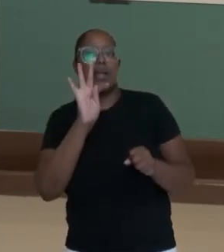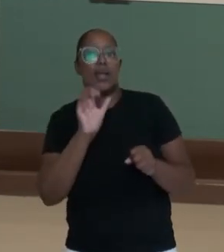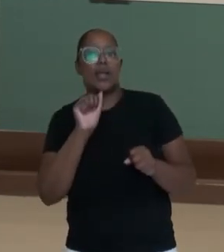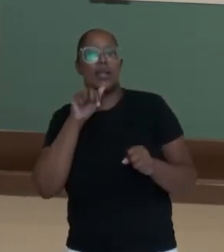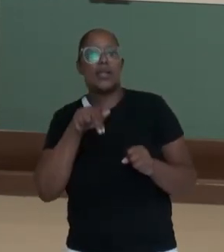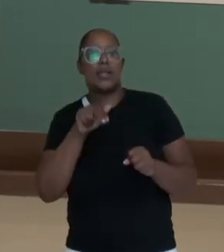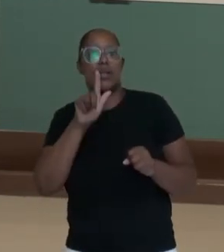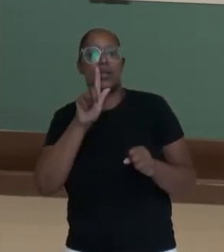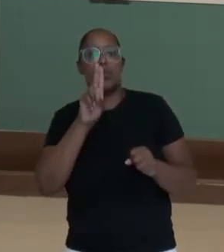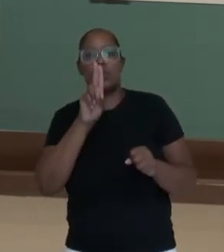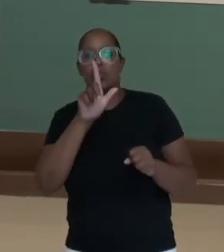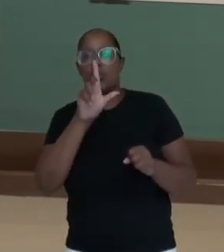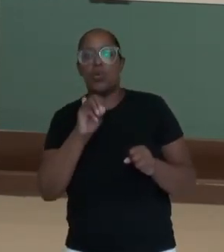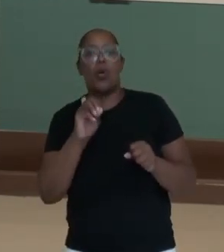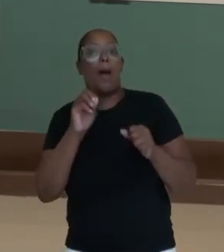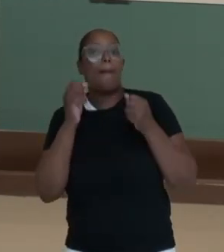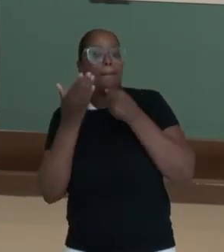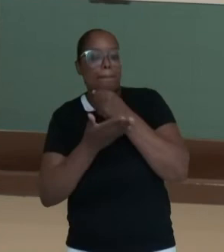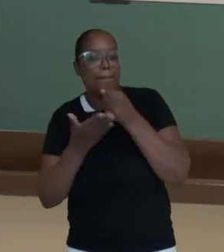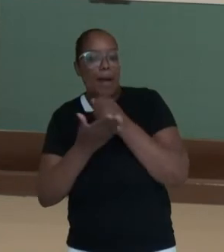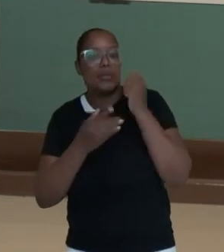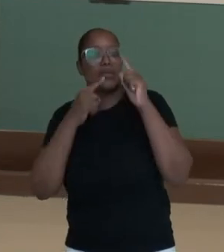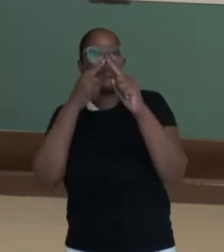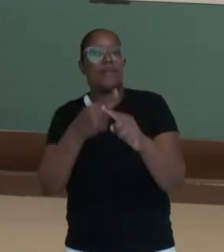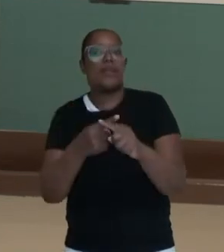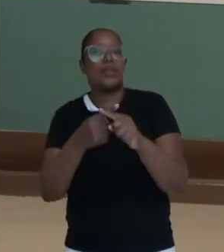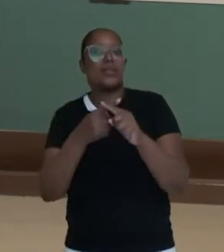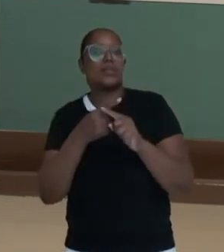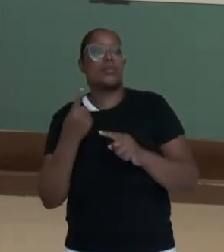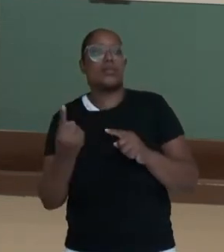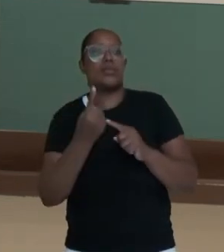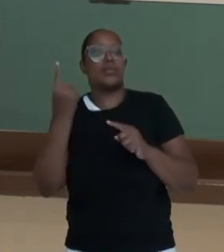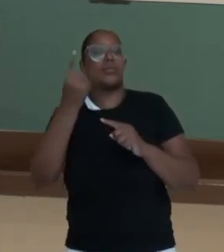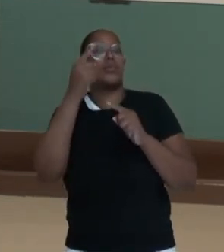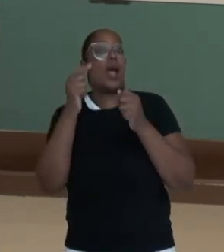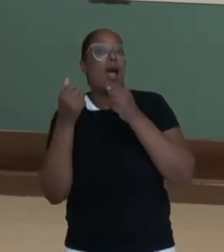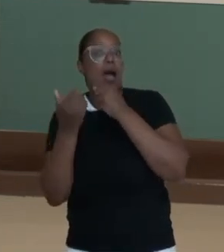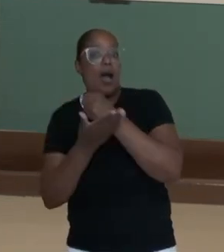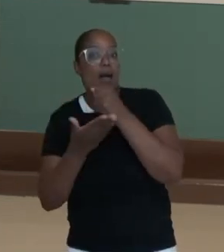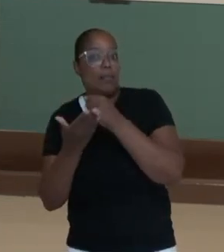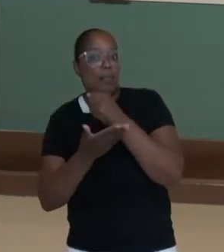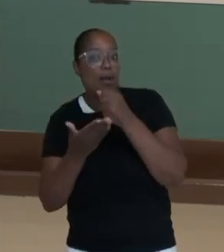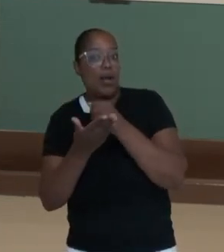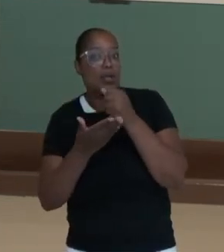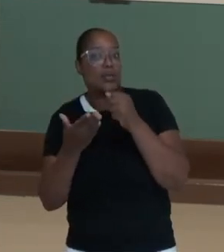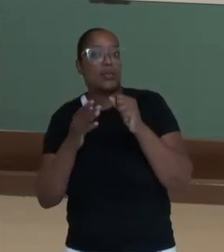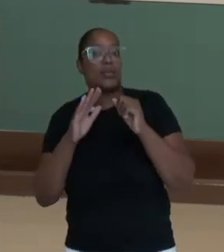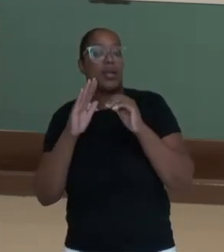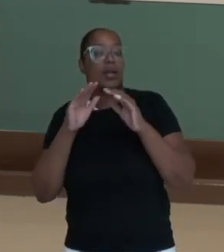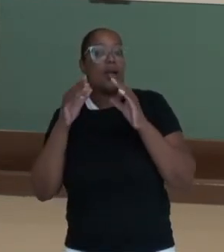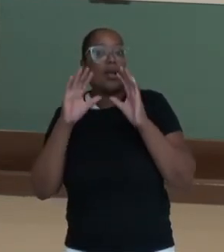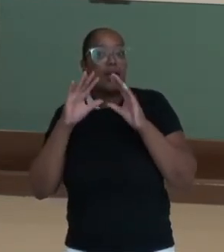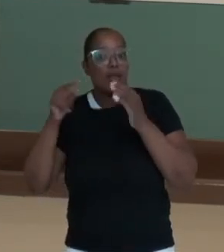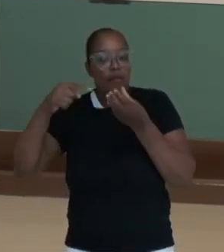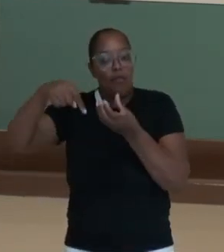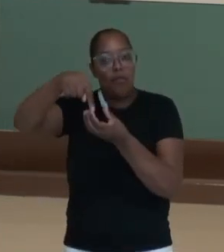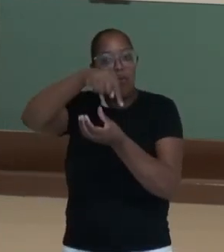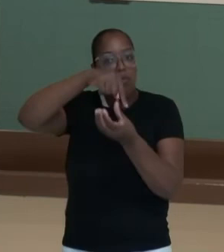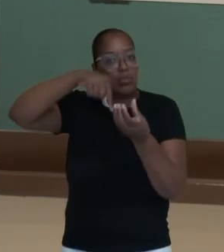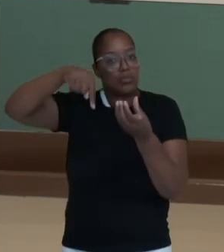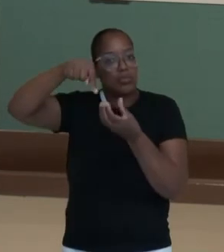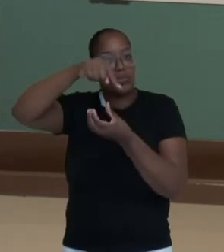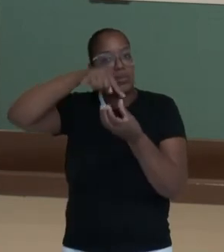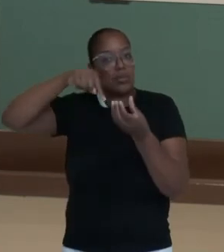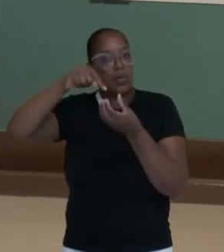vezes a altura. Esta base aqui vale o quê? Essa base não estava em torno do círculo? Estava